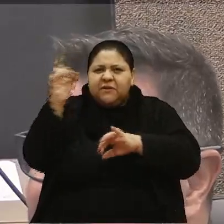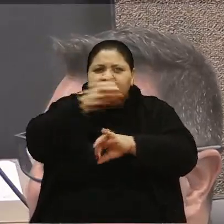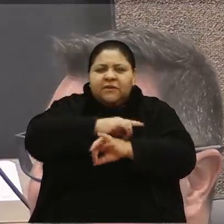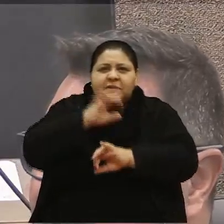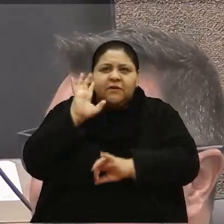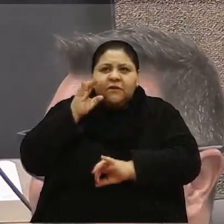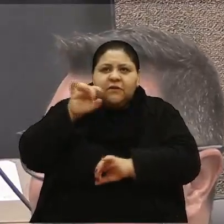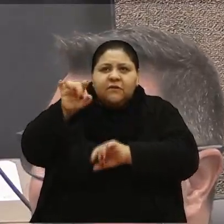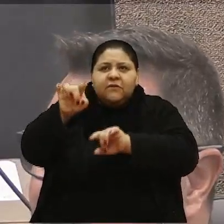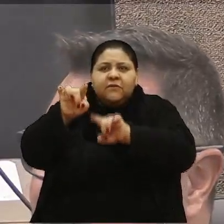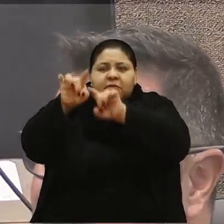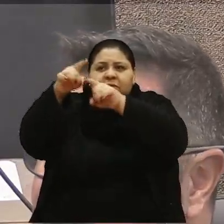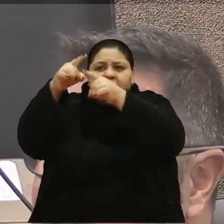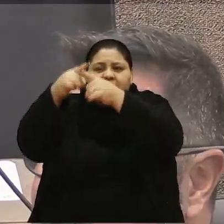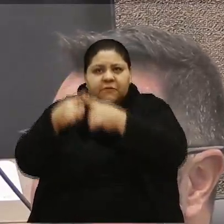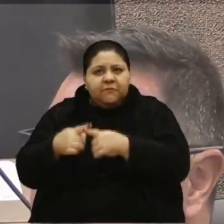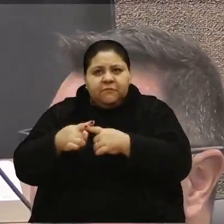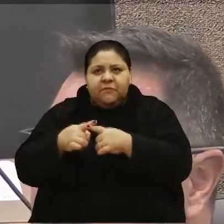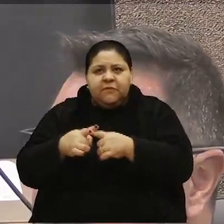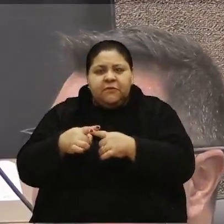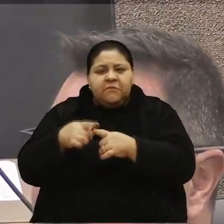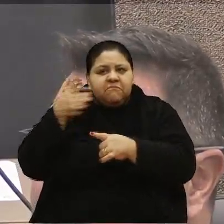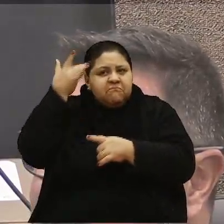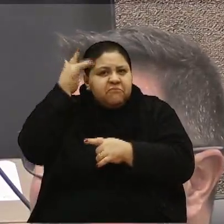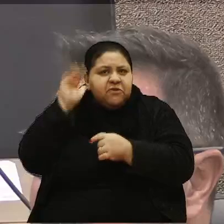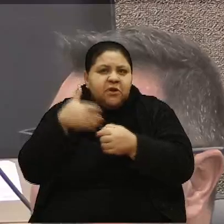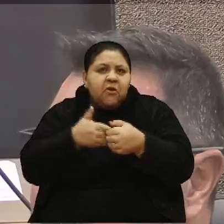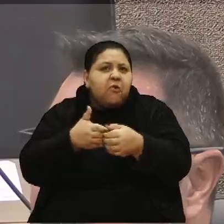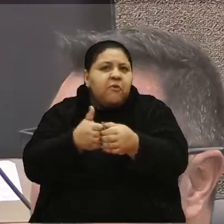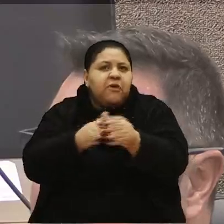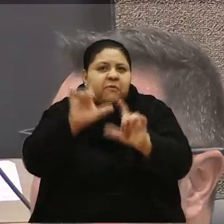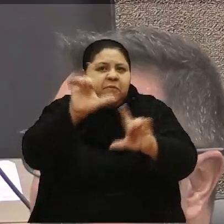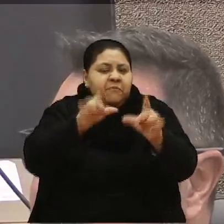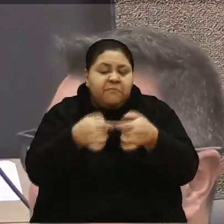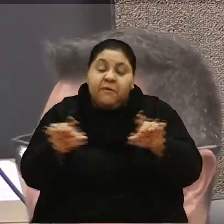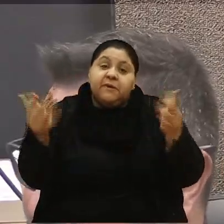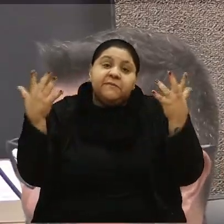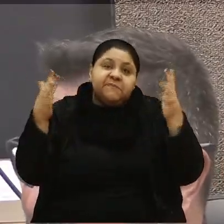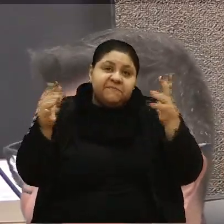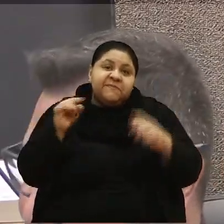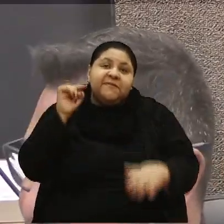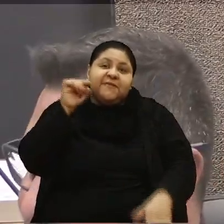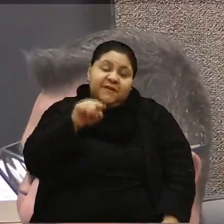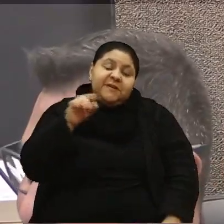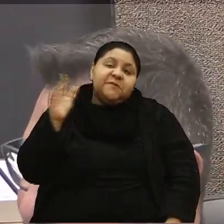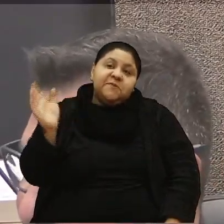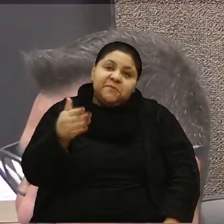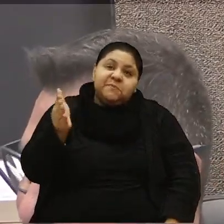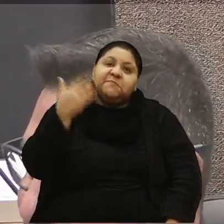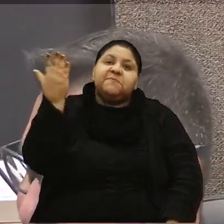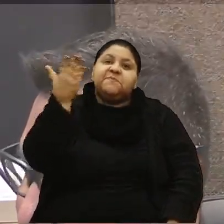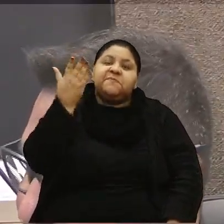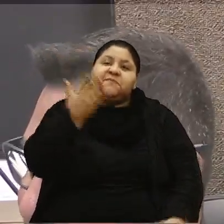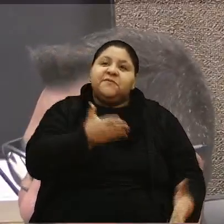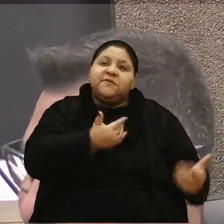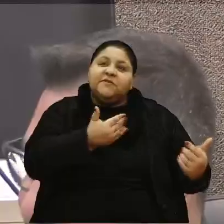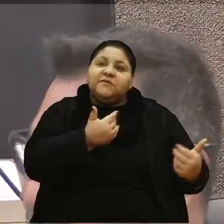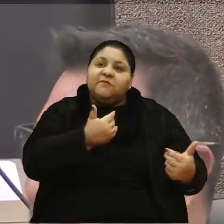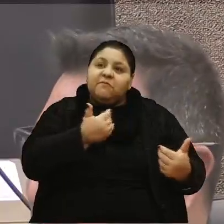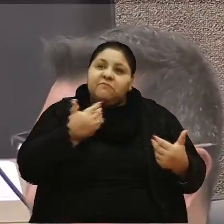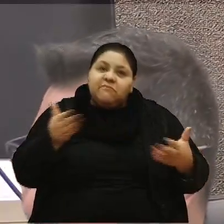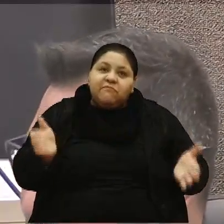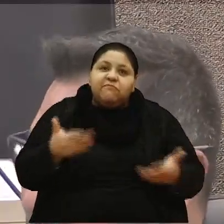no Campeonato Mundial ou Setorial, não lembro, eu estava acompanhando pela Sport TV. Mas parabéns, é isso que nos motiva, essa gurizada indo para frente